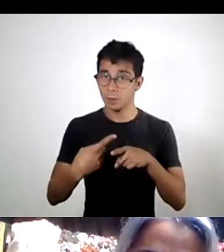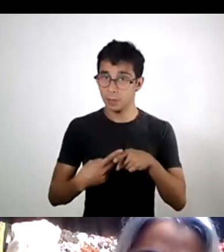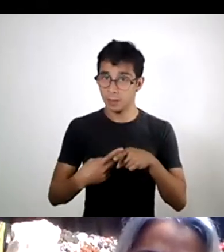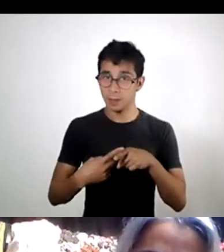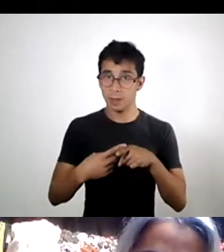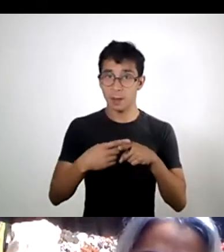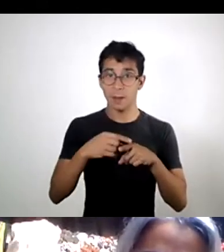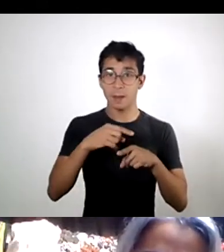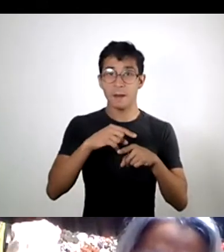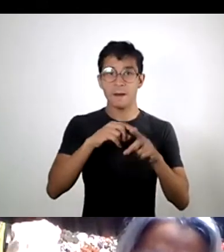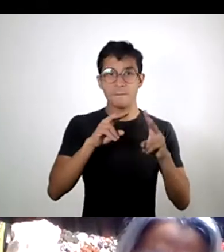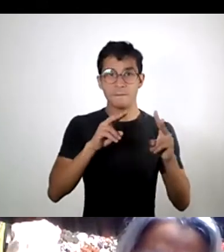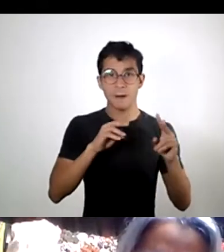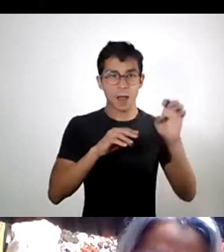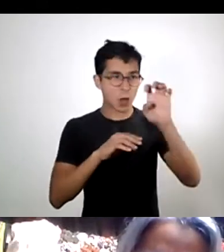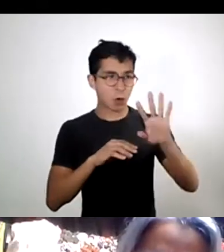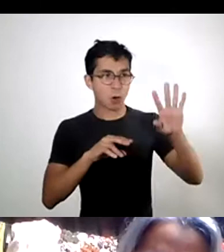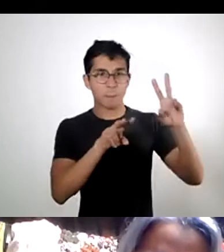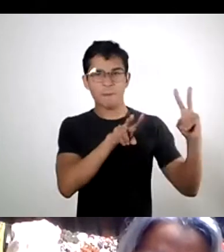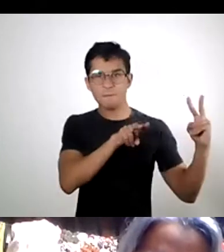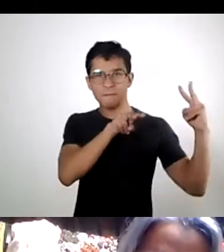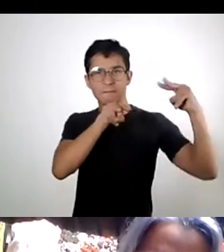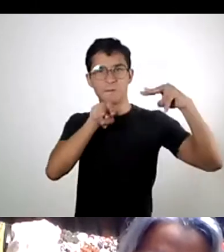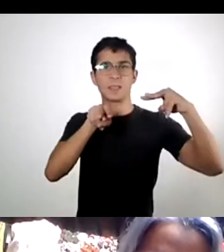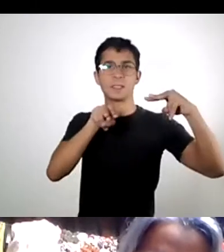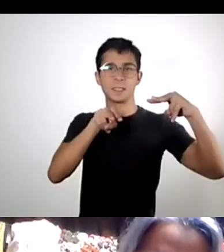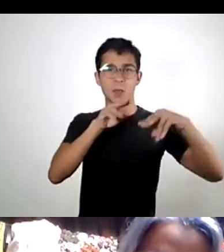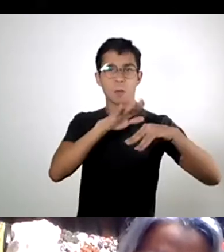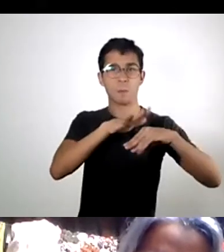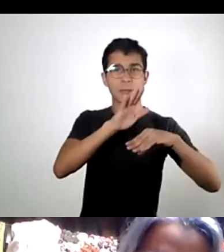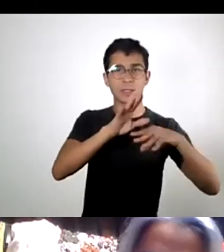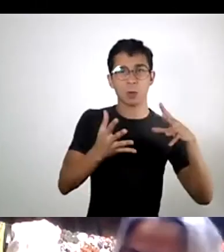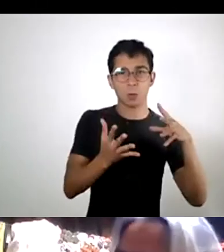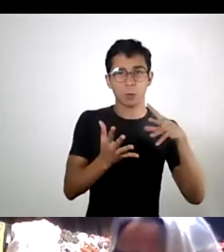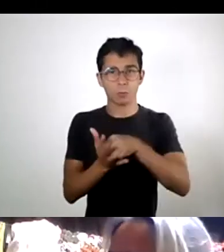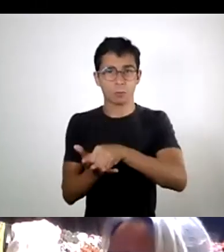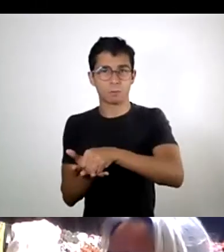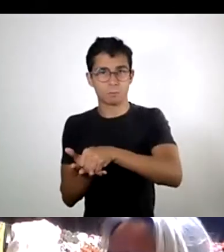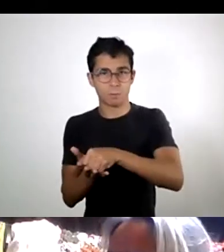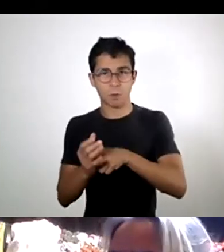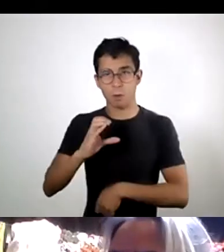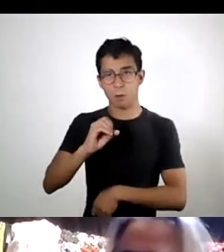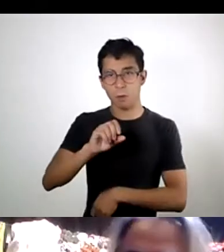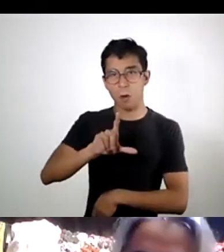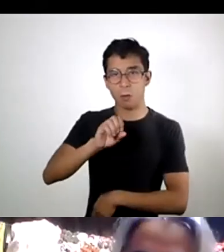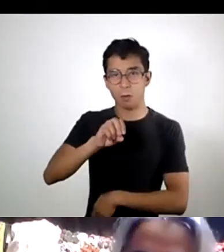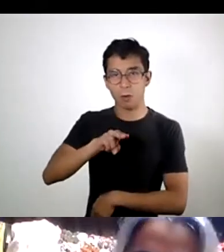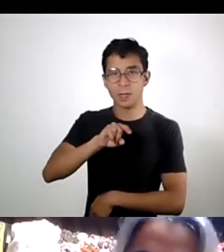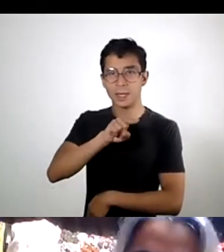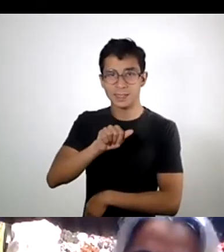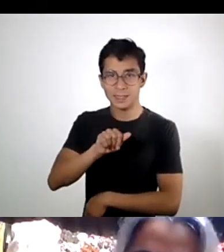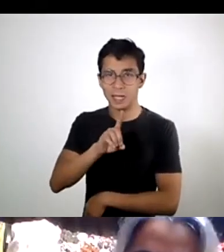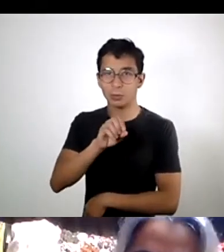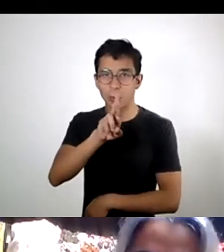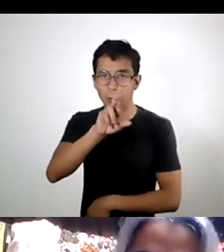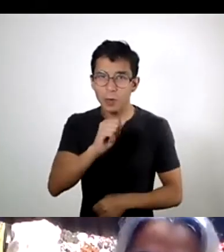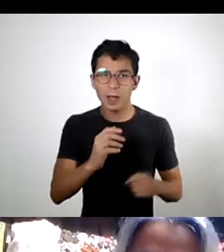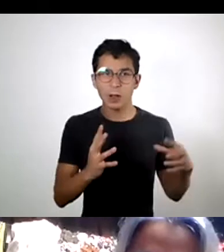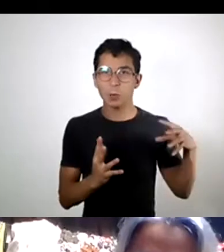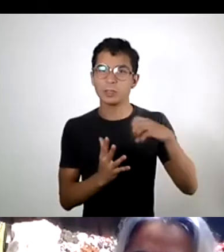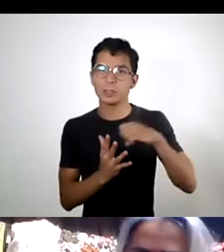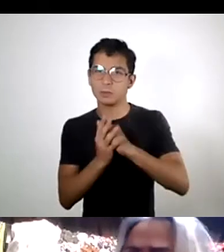visão colonizadora e dessa continuidade aí vamos pensar dessas violências,